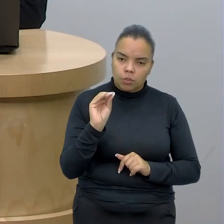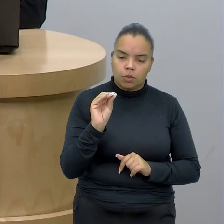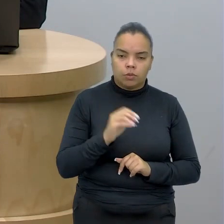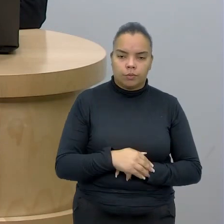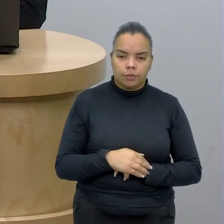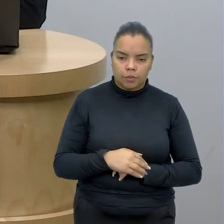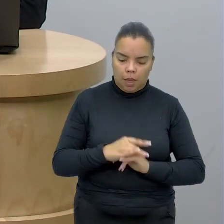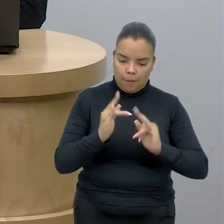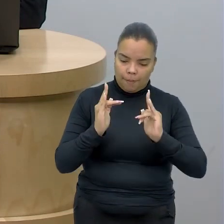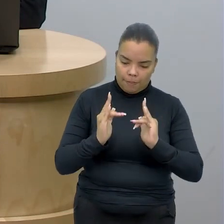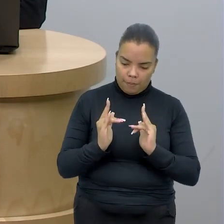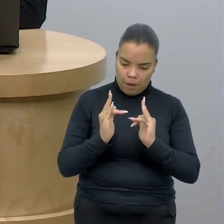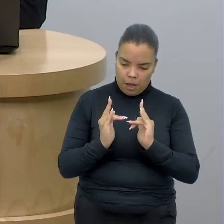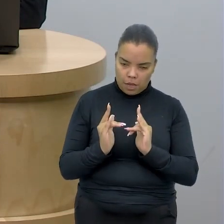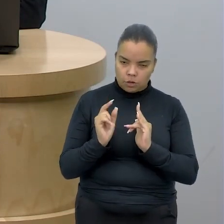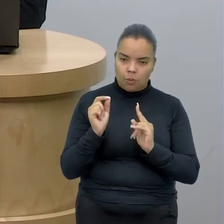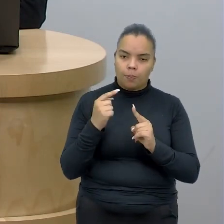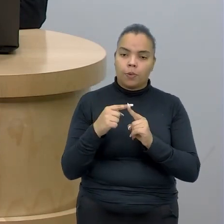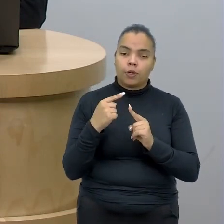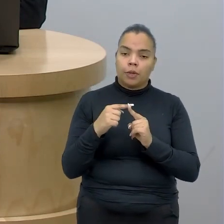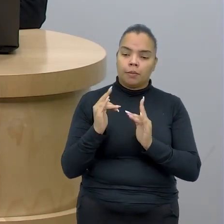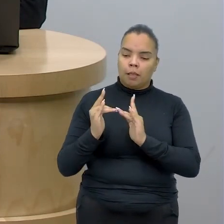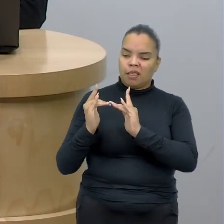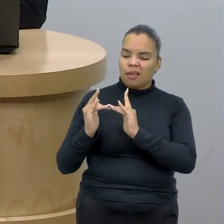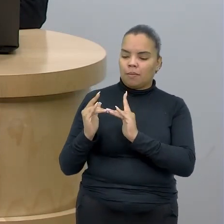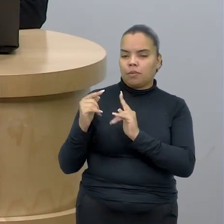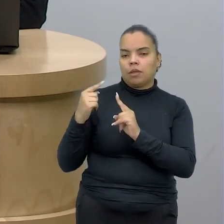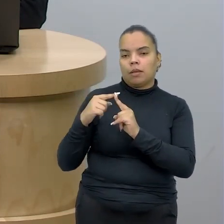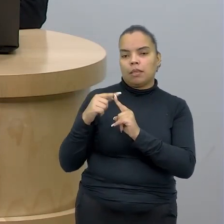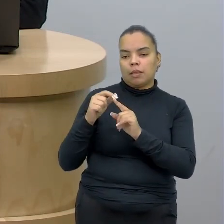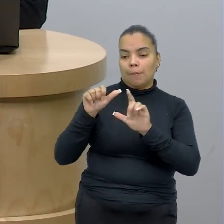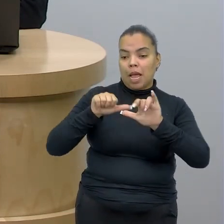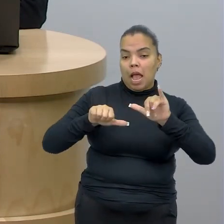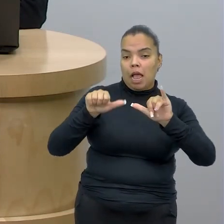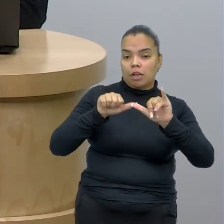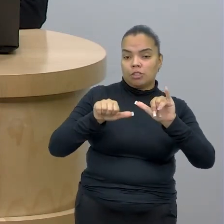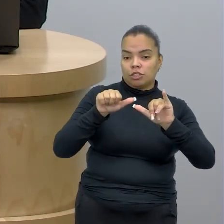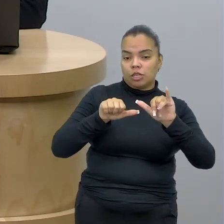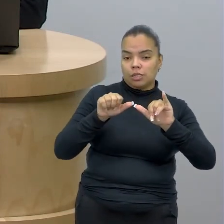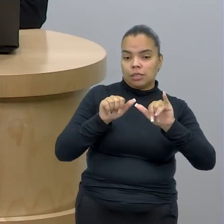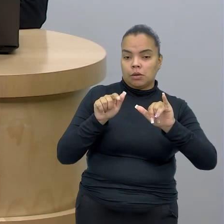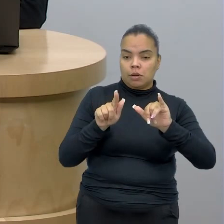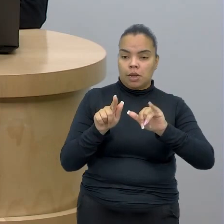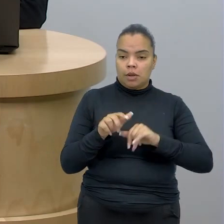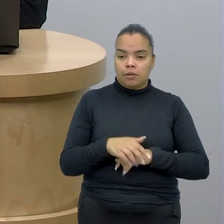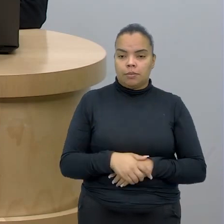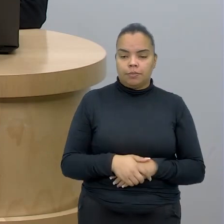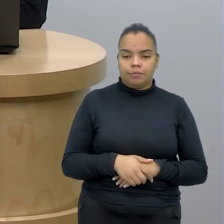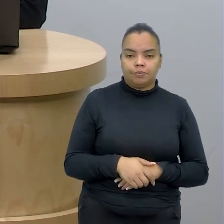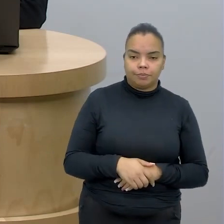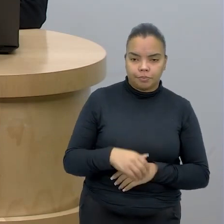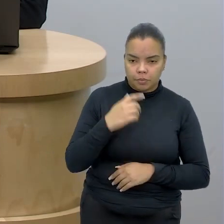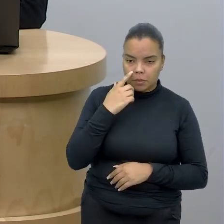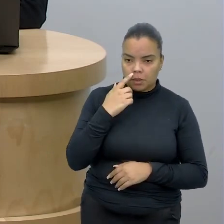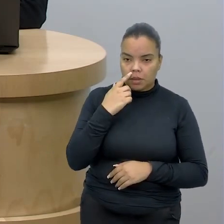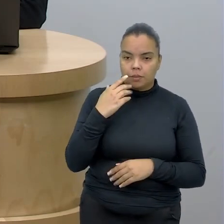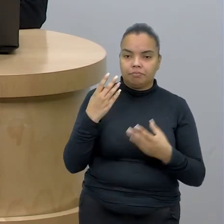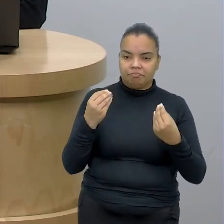importante o que eu colocou aqui. E aí fala em radiação gama, tem bastante